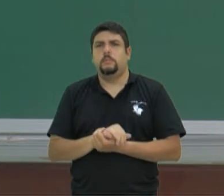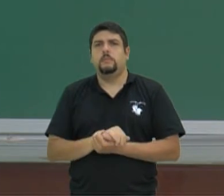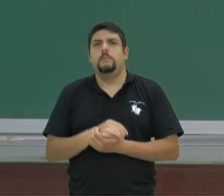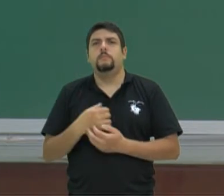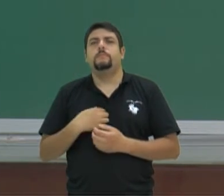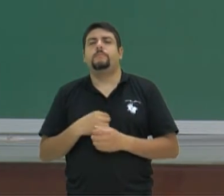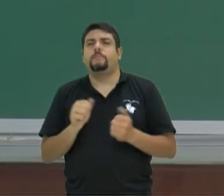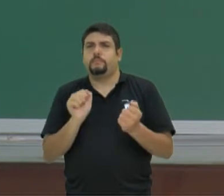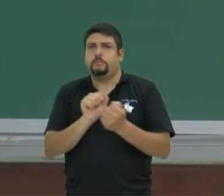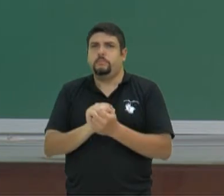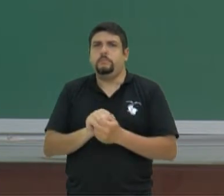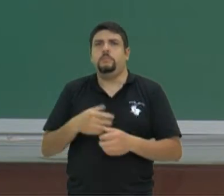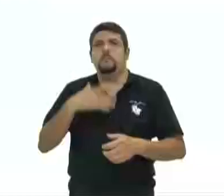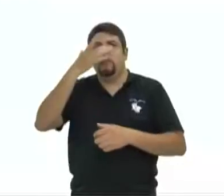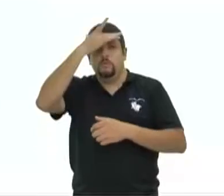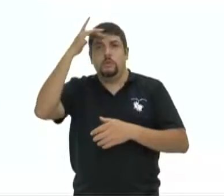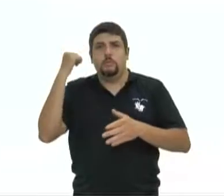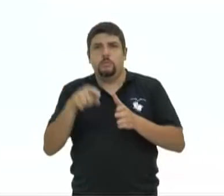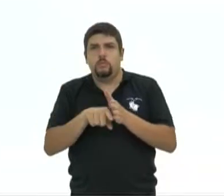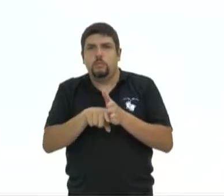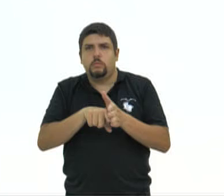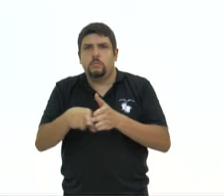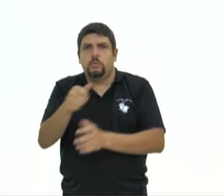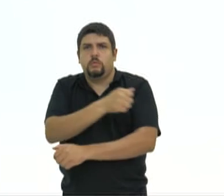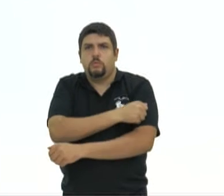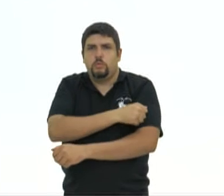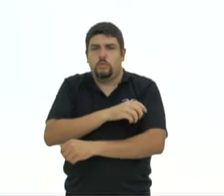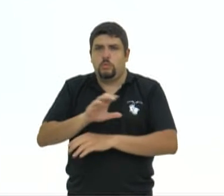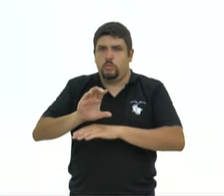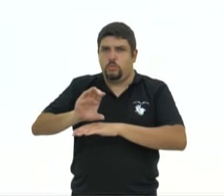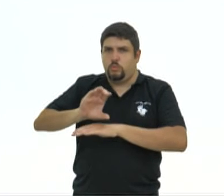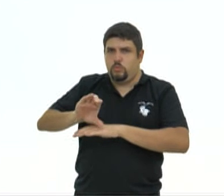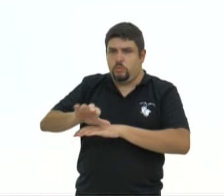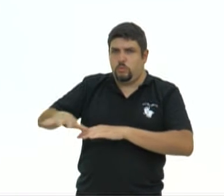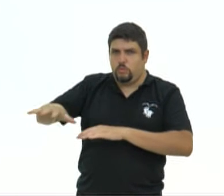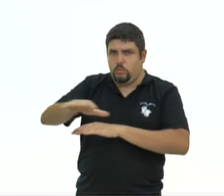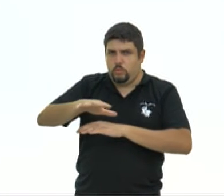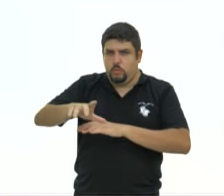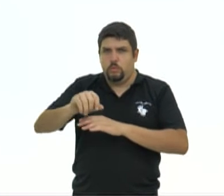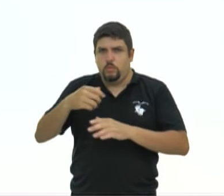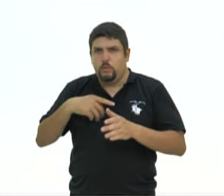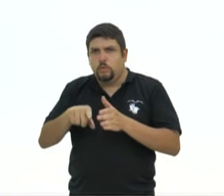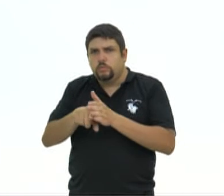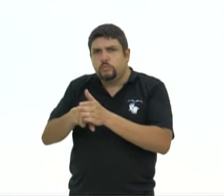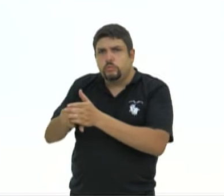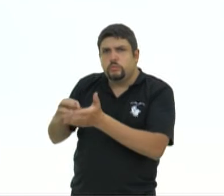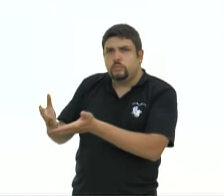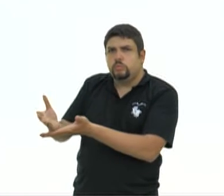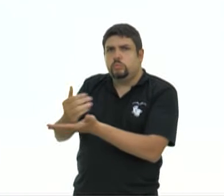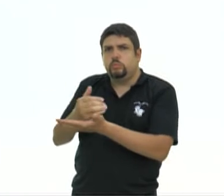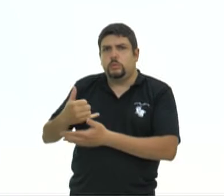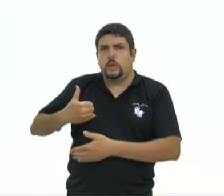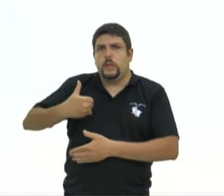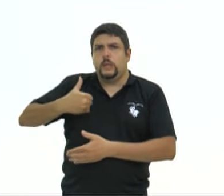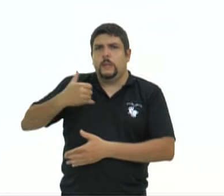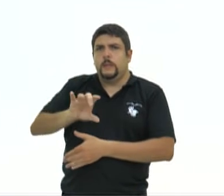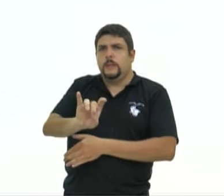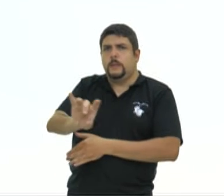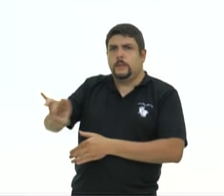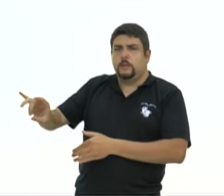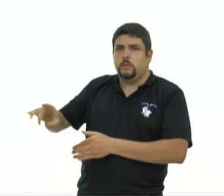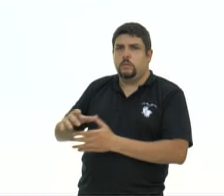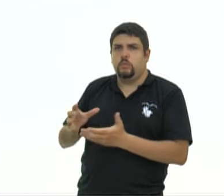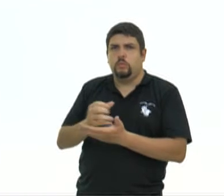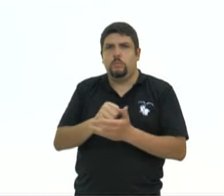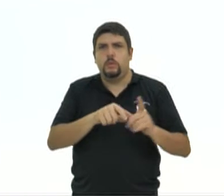Uma pessoa, ao fazer uma pesquisa com alguns alunos de um curso, coletou as idades dos entrevistados e organizou esses dados em um gráfico. Qual